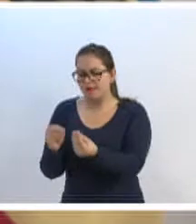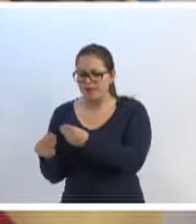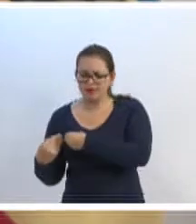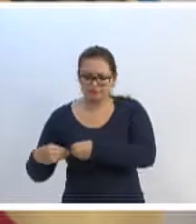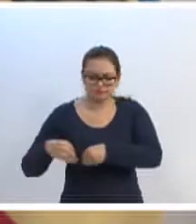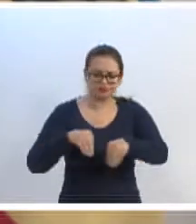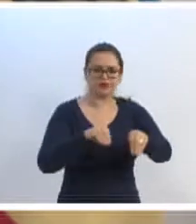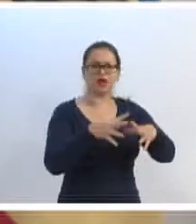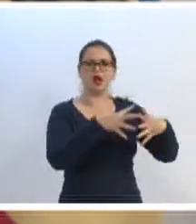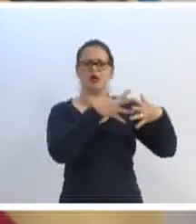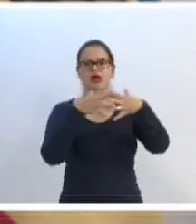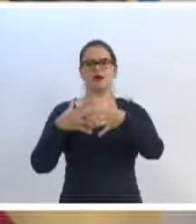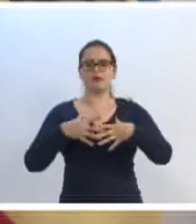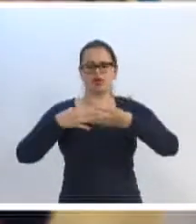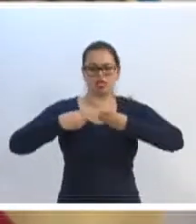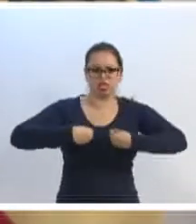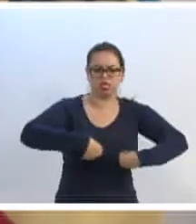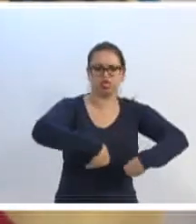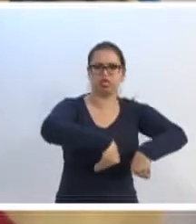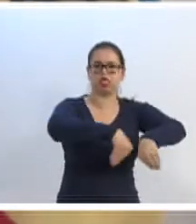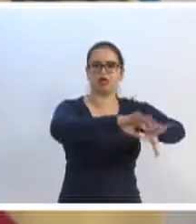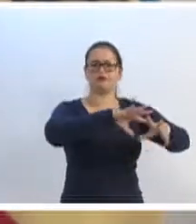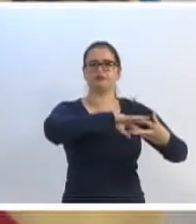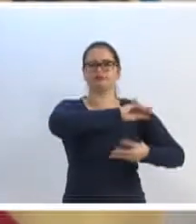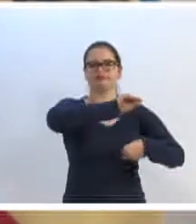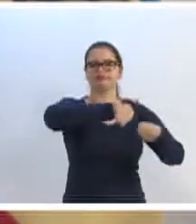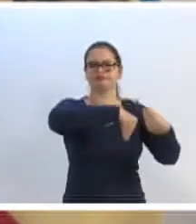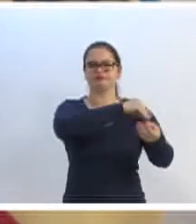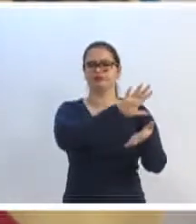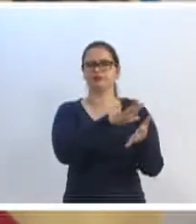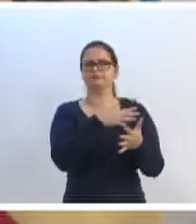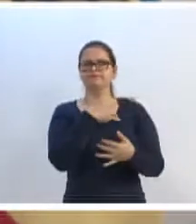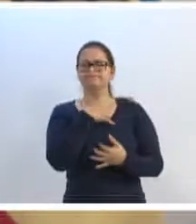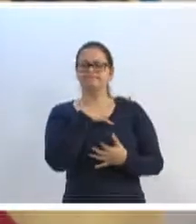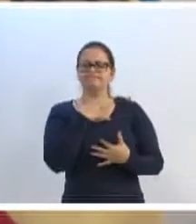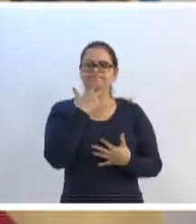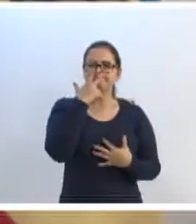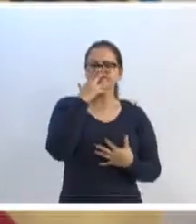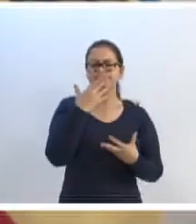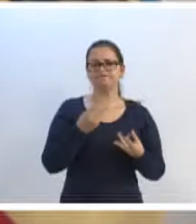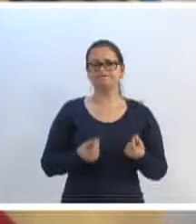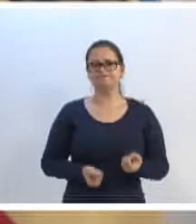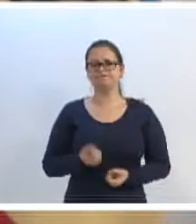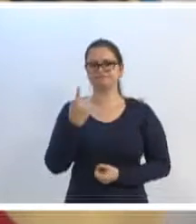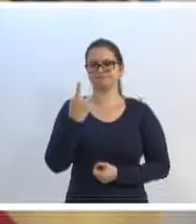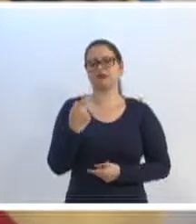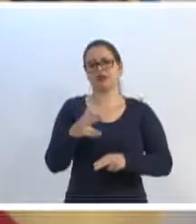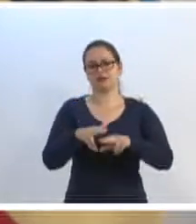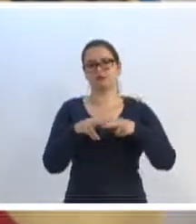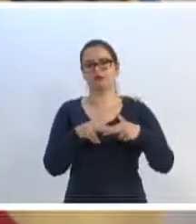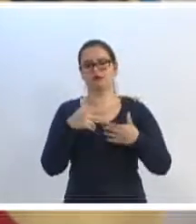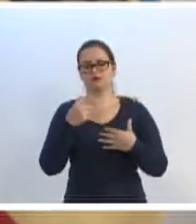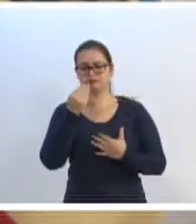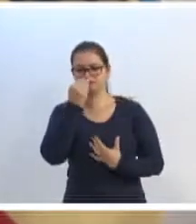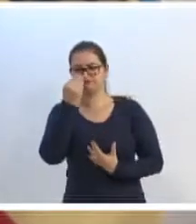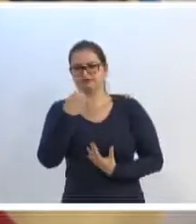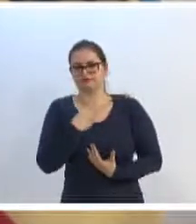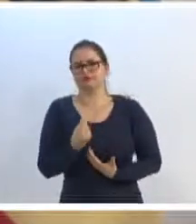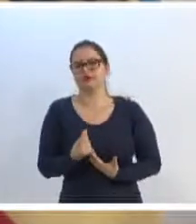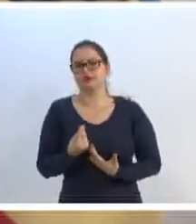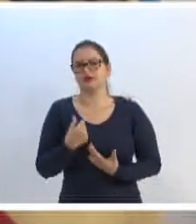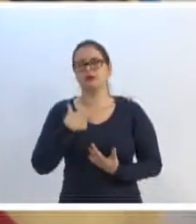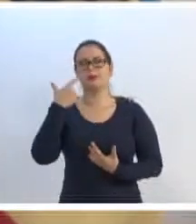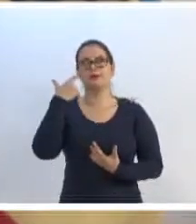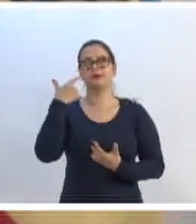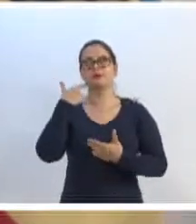de repente eu vejo o caminhão passando na frente e juntando todo o trabalho que eu tive, então, né, me sinto, na verdade, desprestigiada na função e no